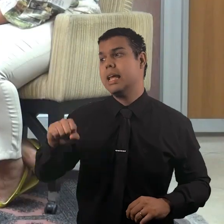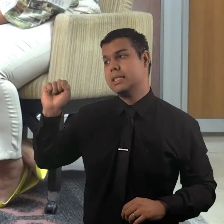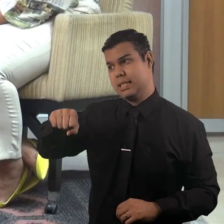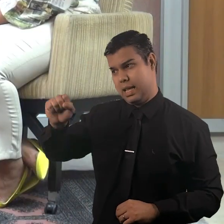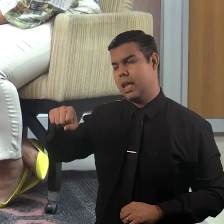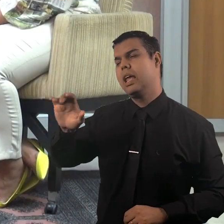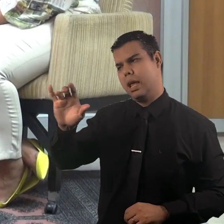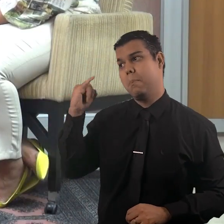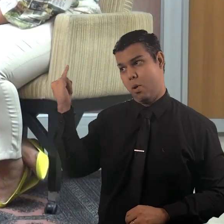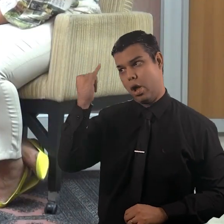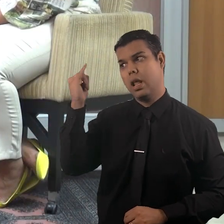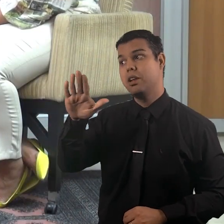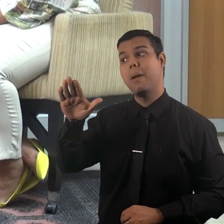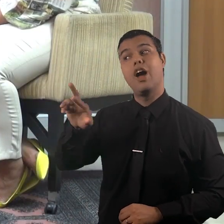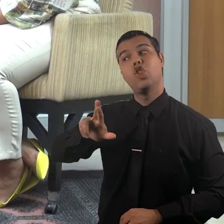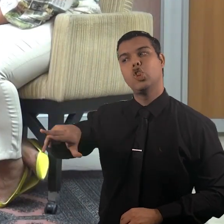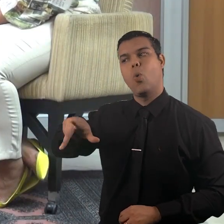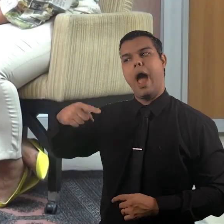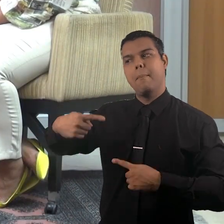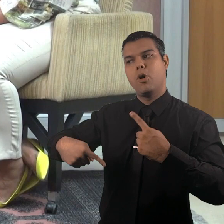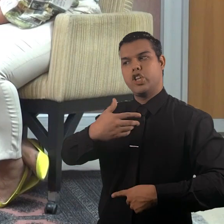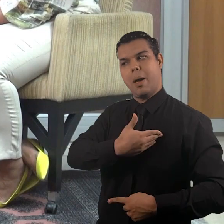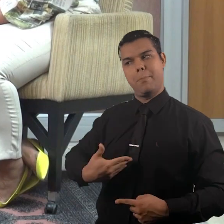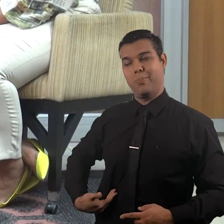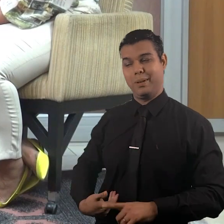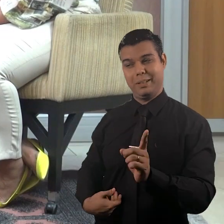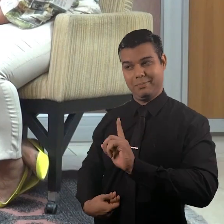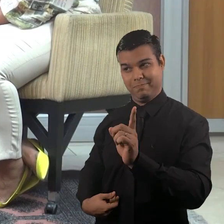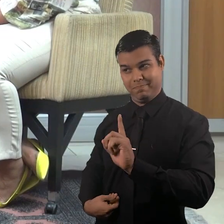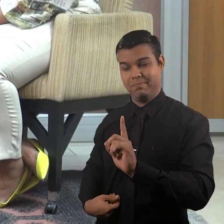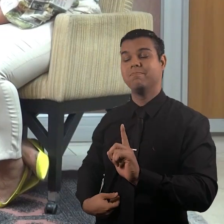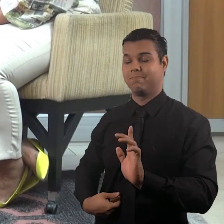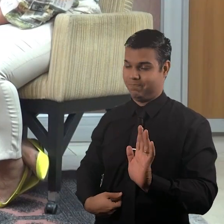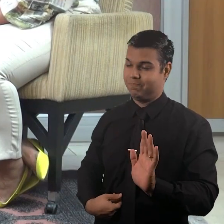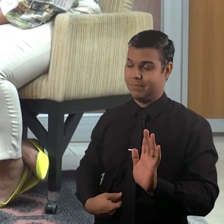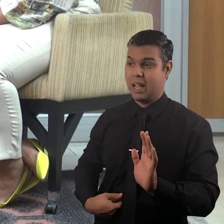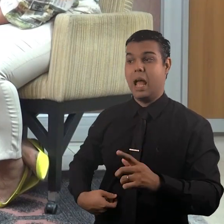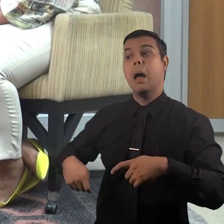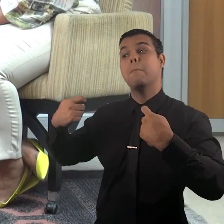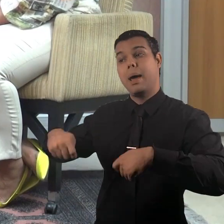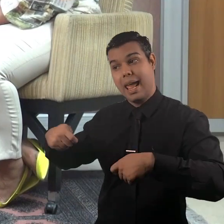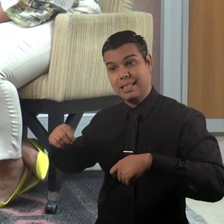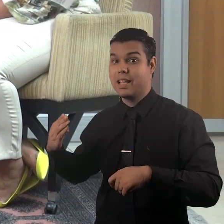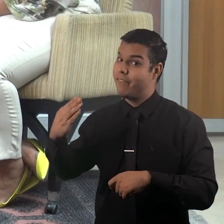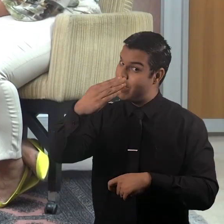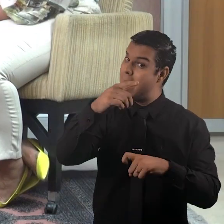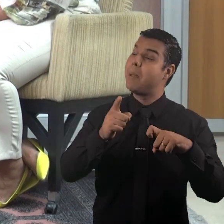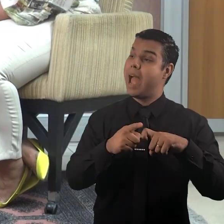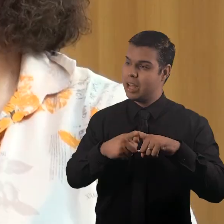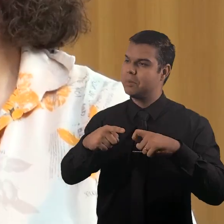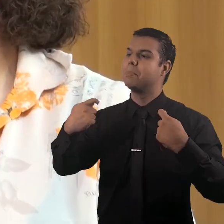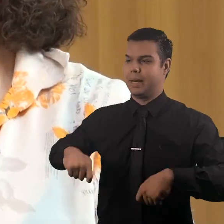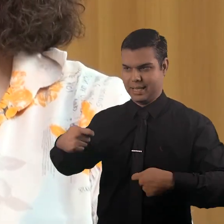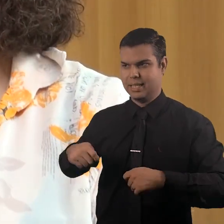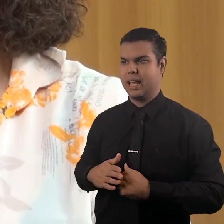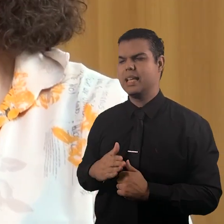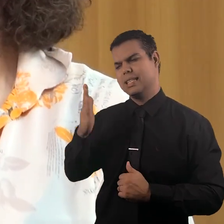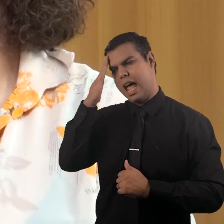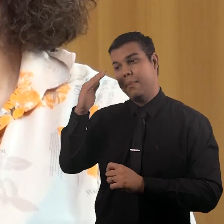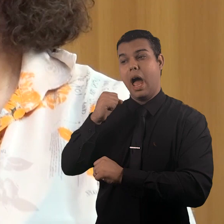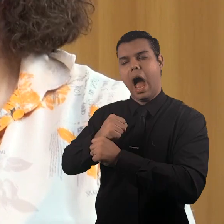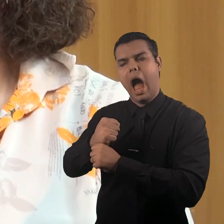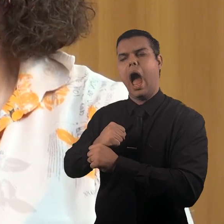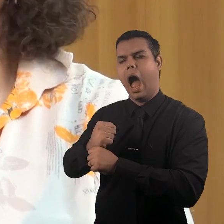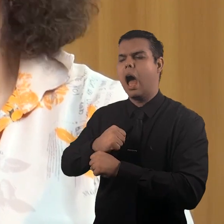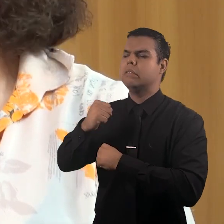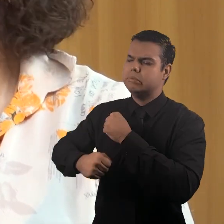mas ele não é uma política pública não. Que elimina a ida ao seu médico. O que acontece é que durante muitos anos houveram campanhas